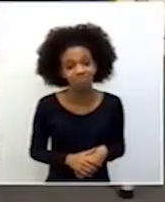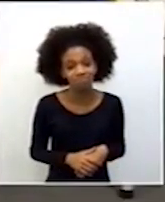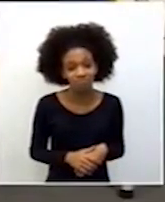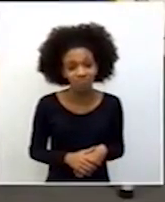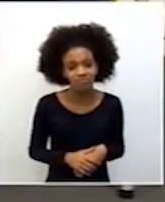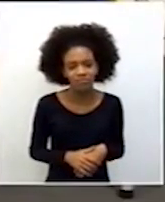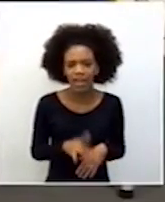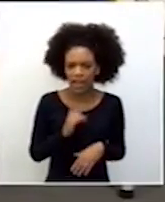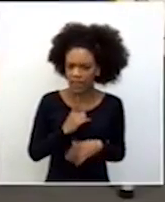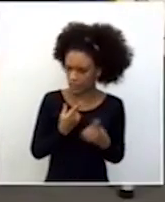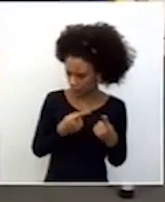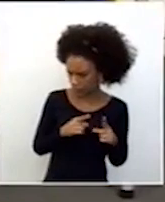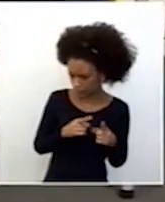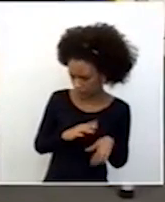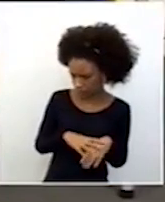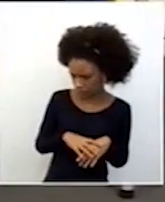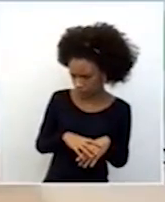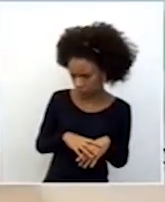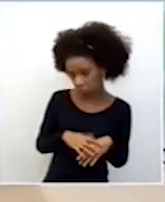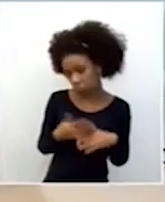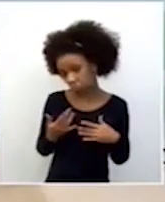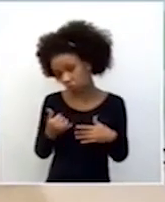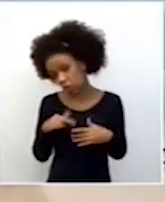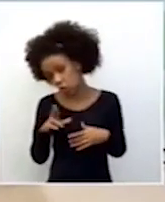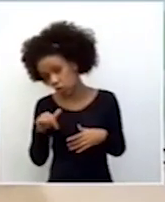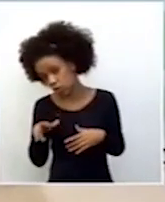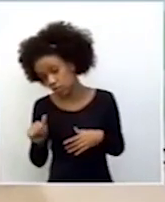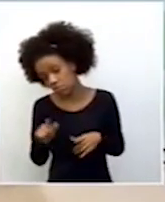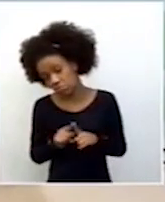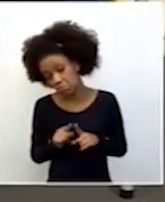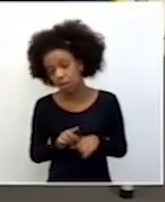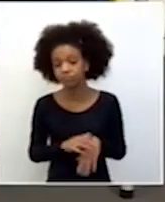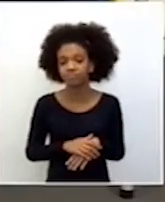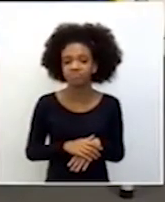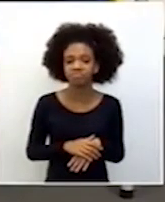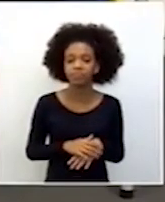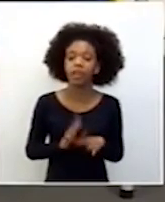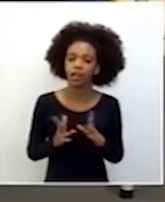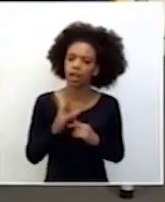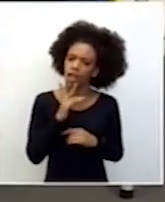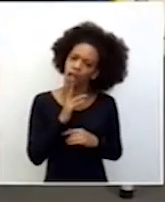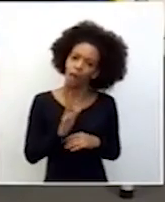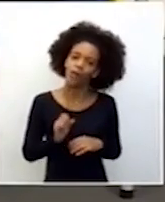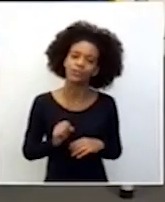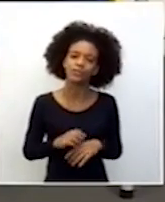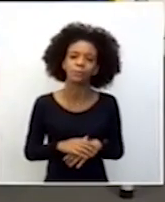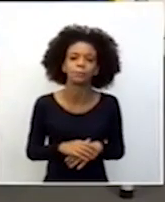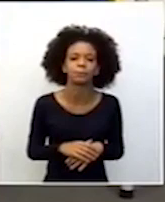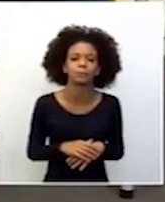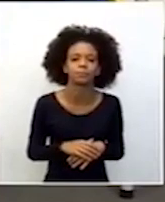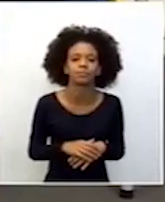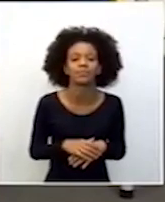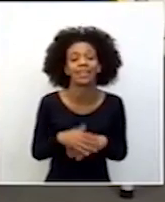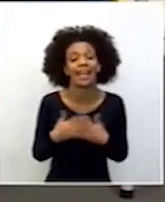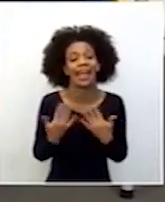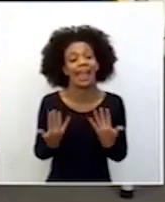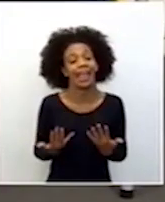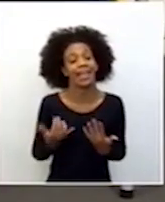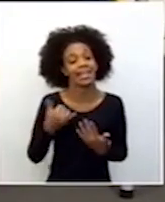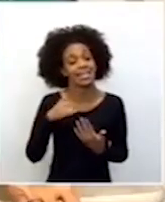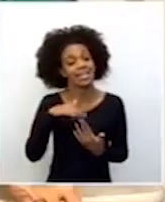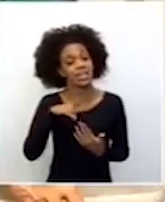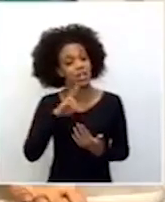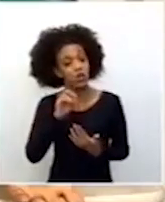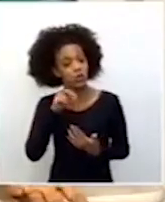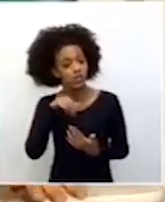Gente... Tem uma ironia aí? Uma crítica também? Eu acho que é uma ironia, mas é bem